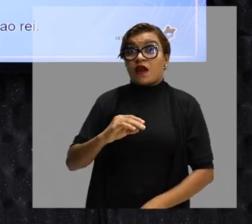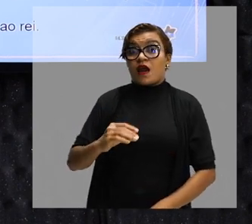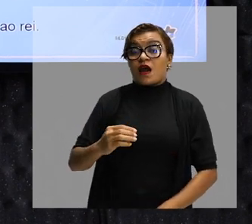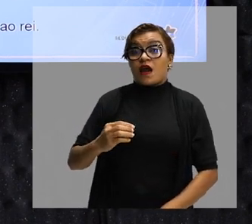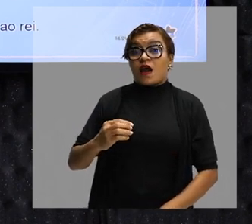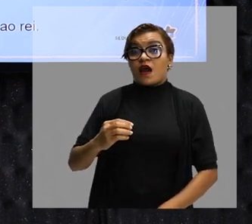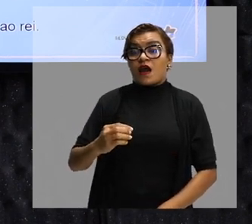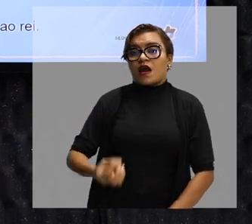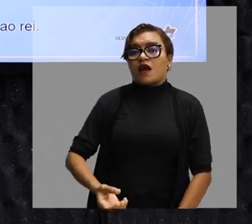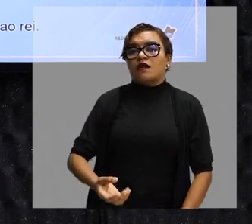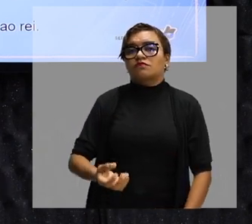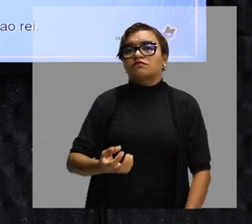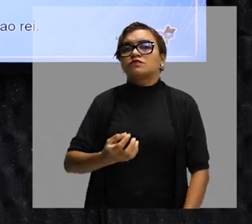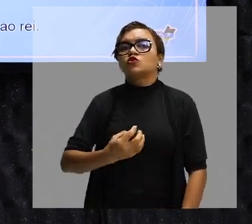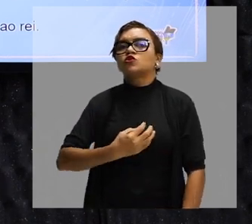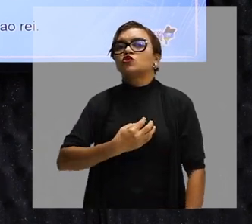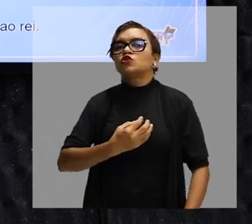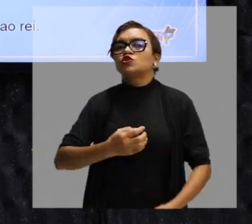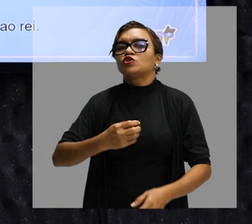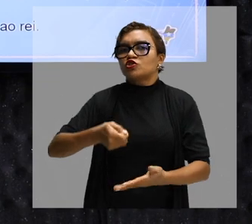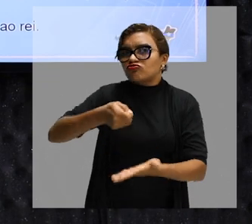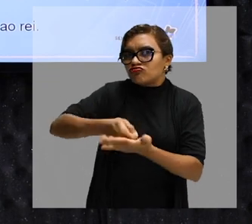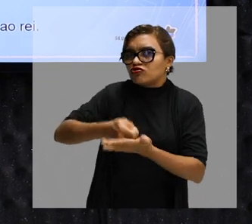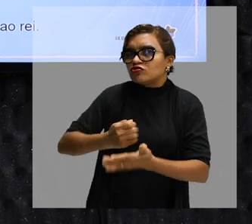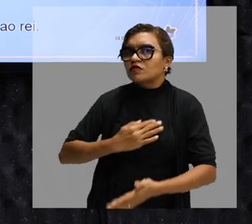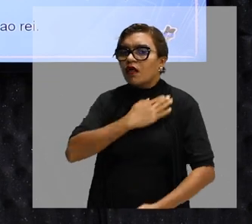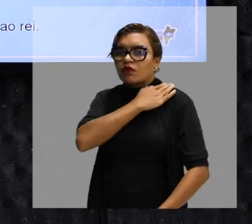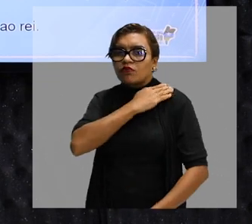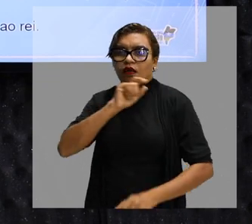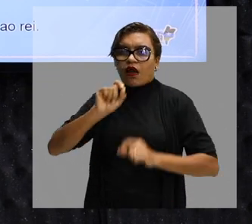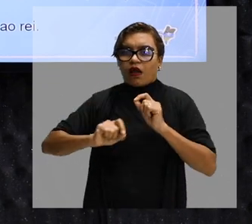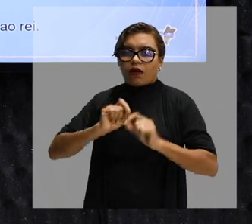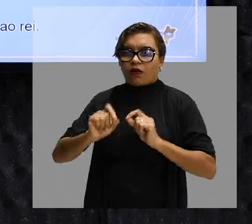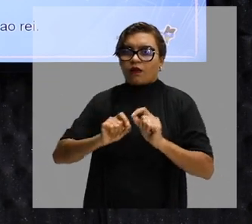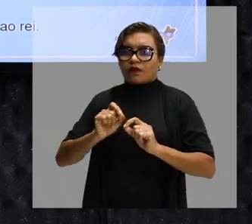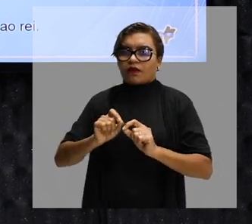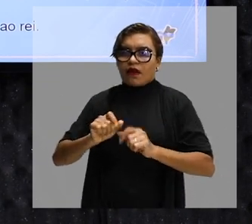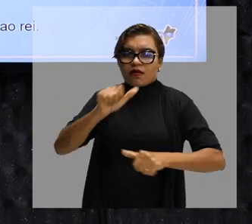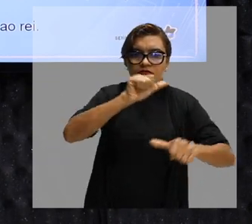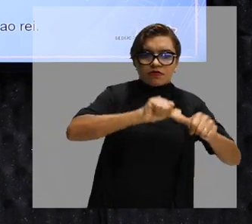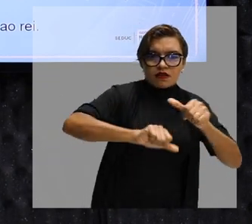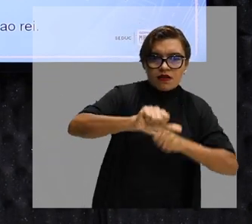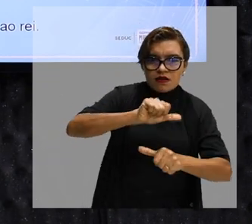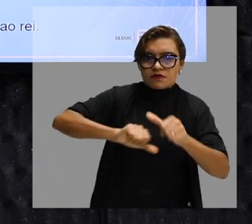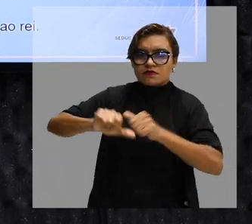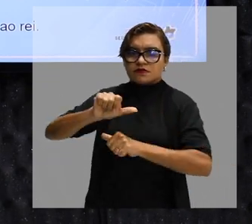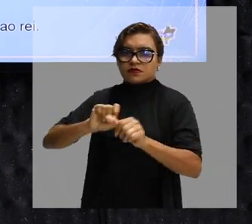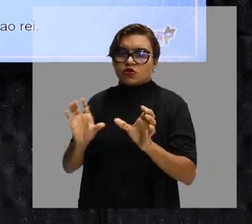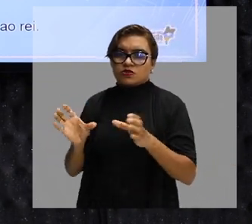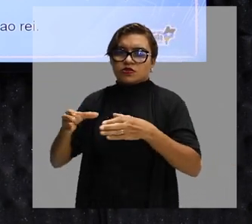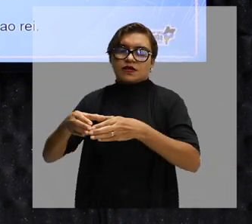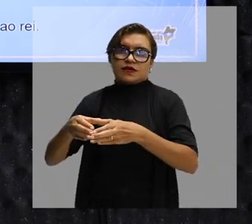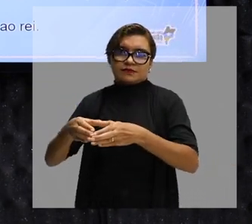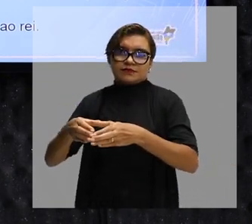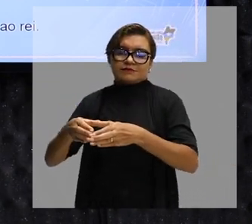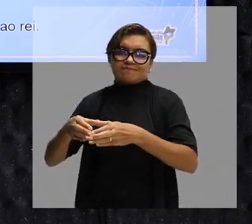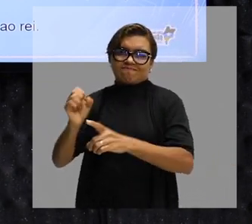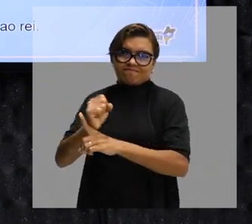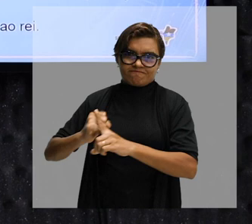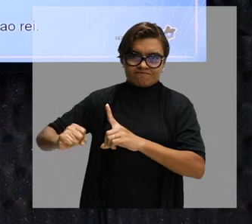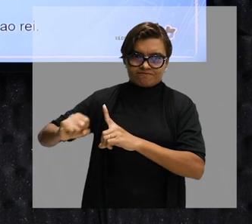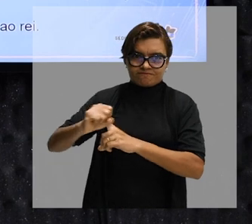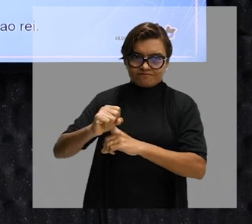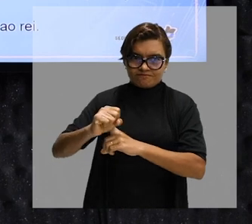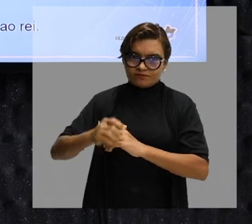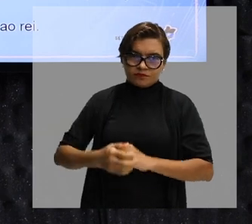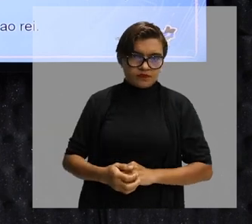sociedade sem classes. Aí é a passagem do socialismo para o comunismo, correto? Veja só, no que consiste a